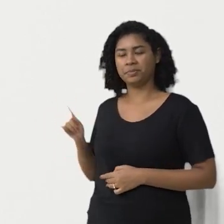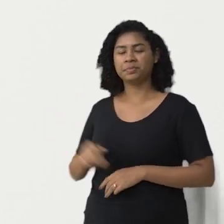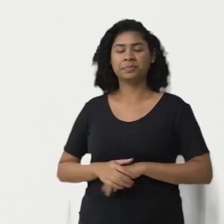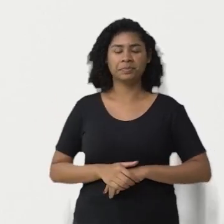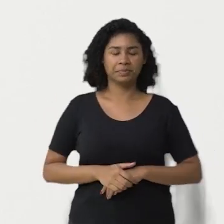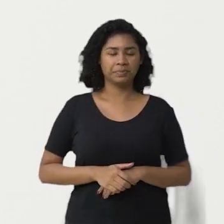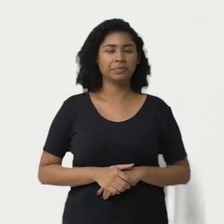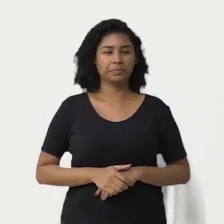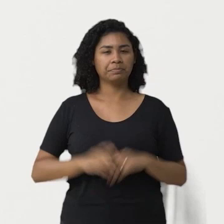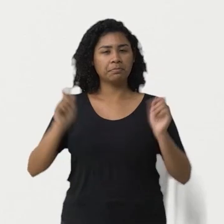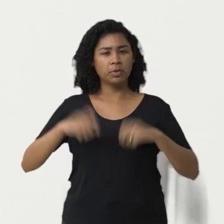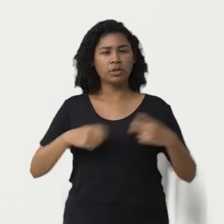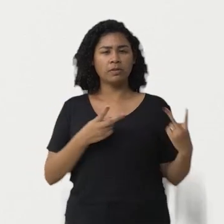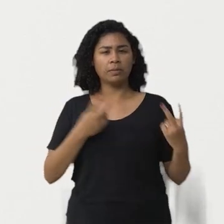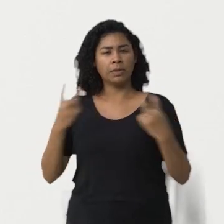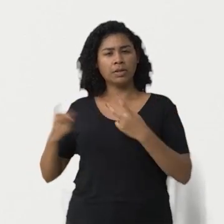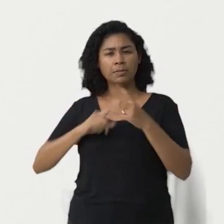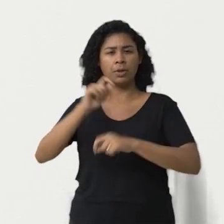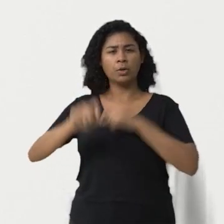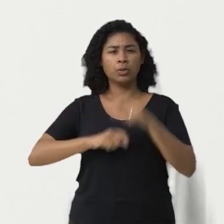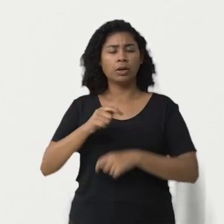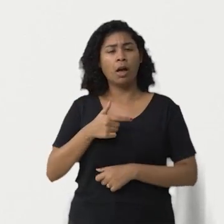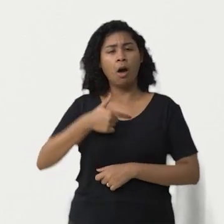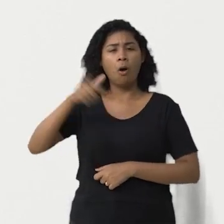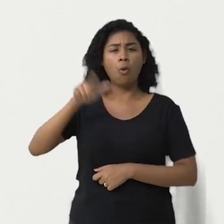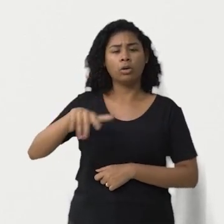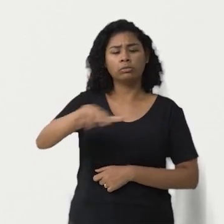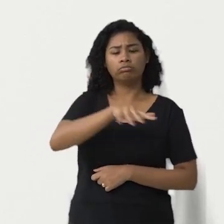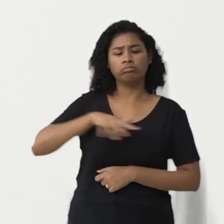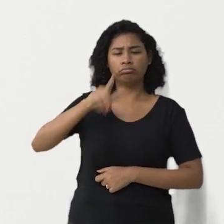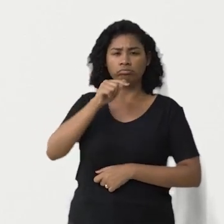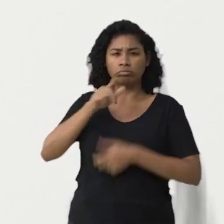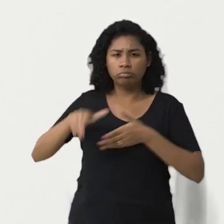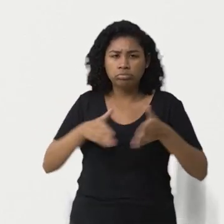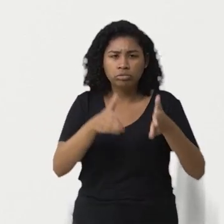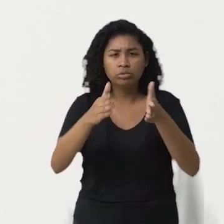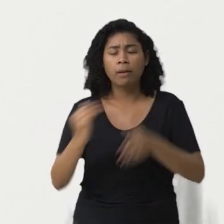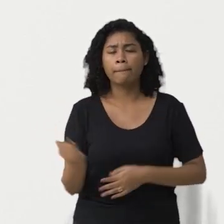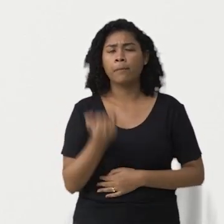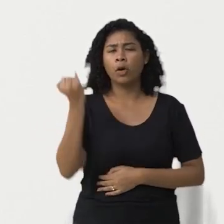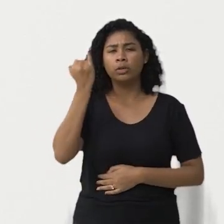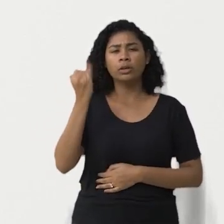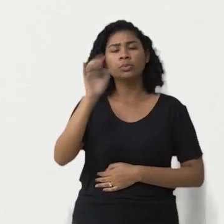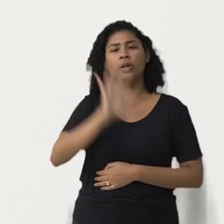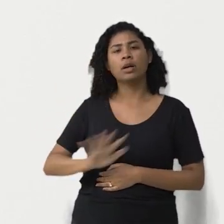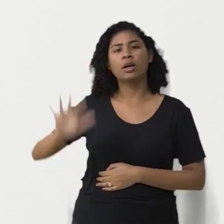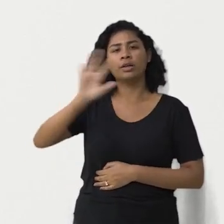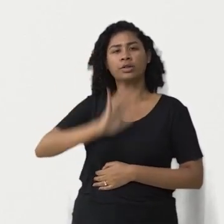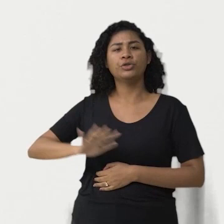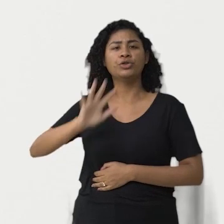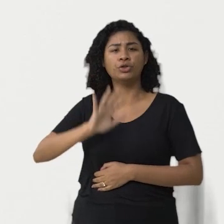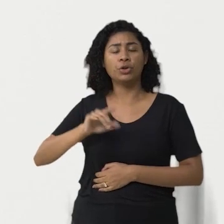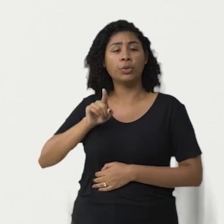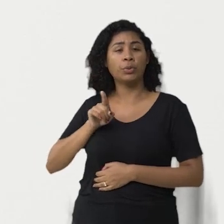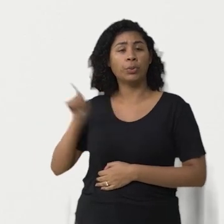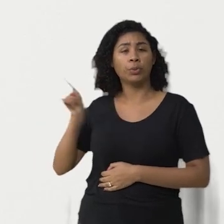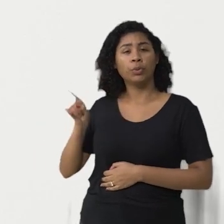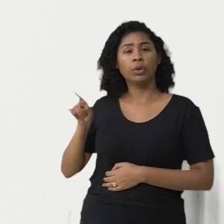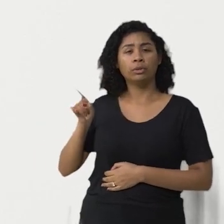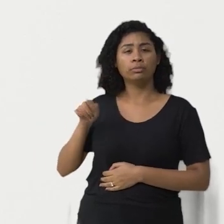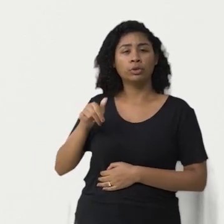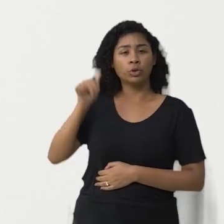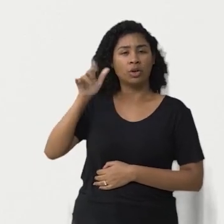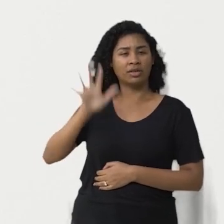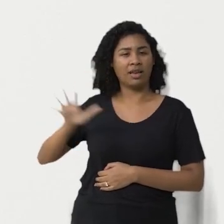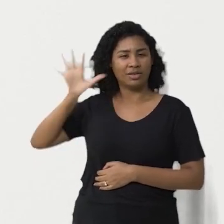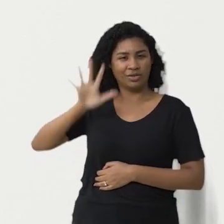vamos verificar aqui outra bacia muito importante, principalmente para a região do Sertão Nordestino, tá?